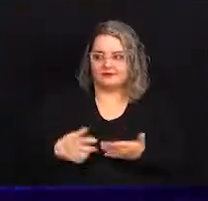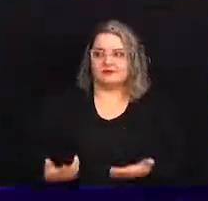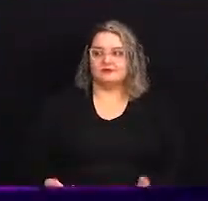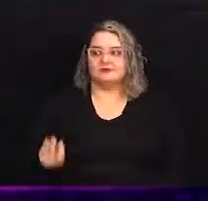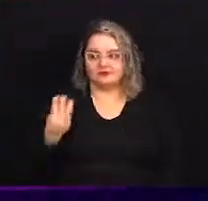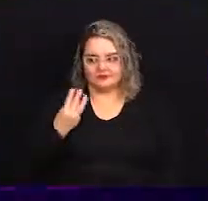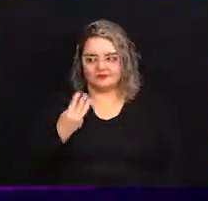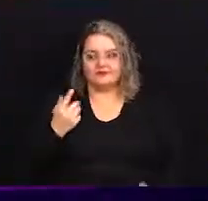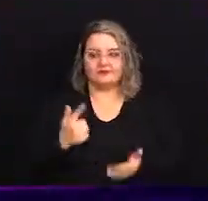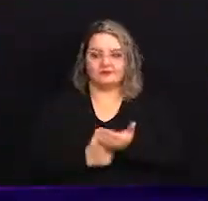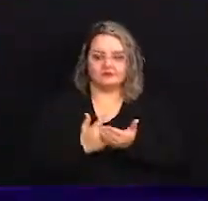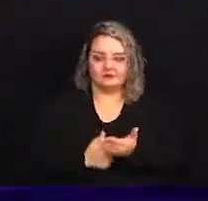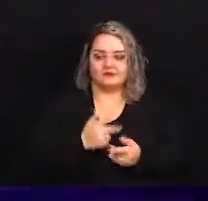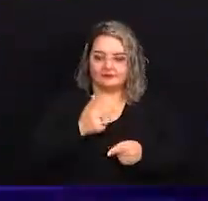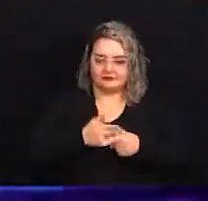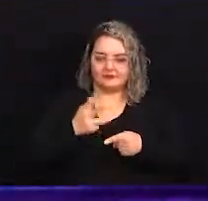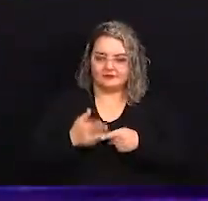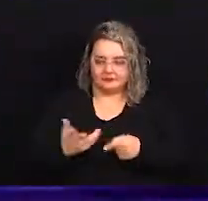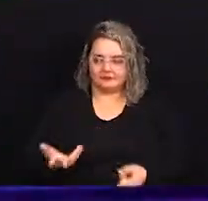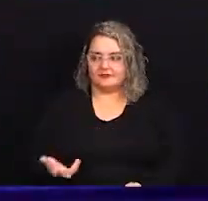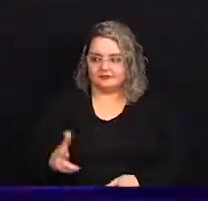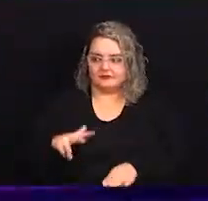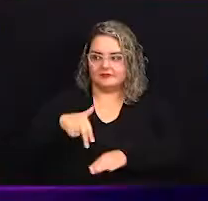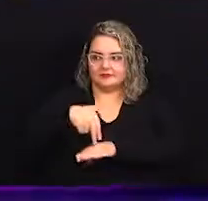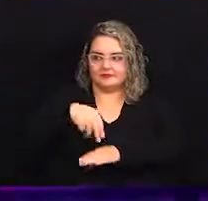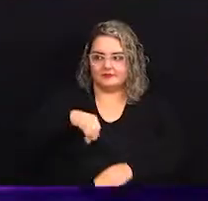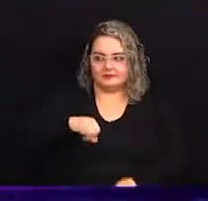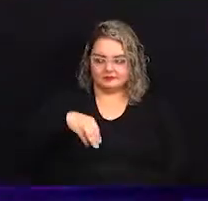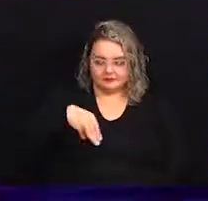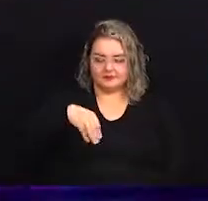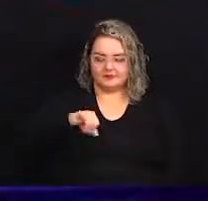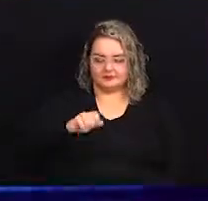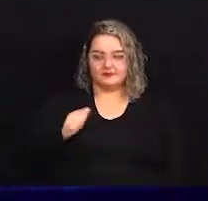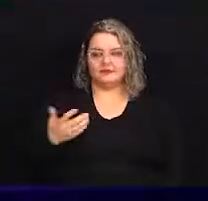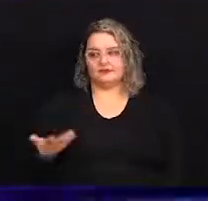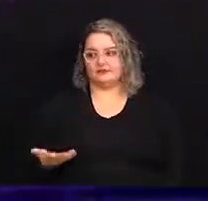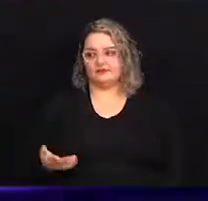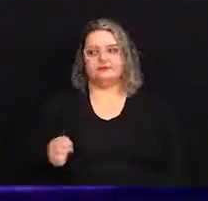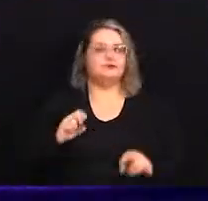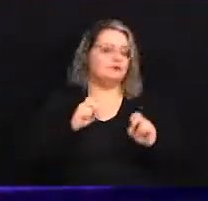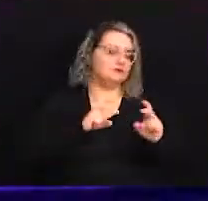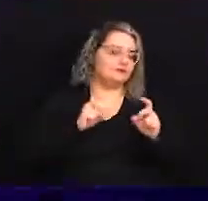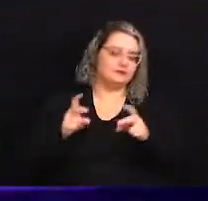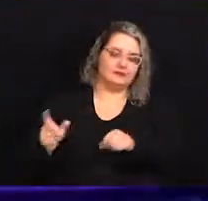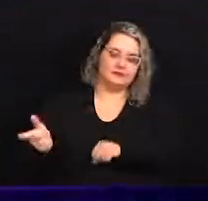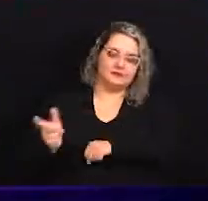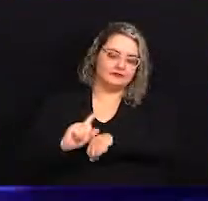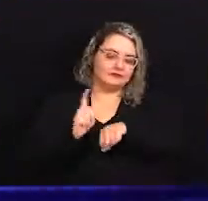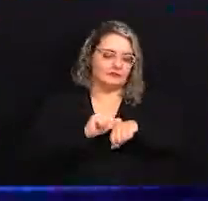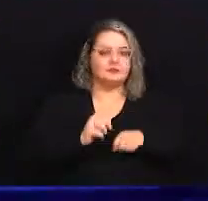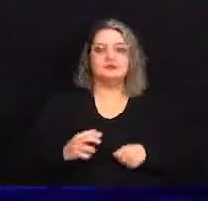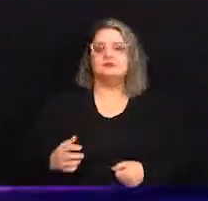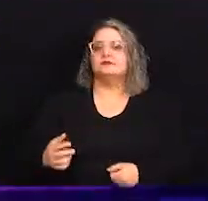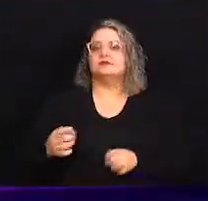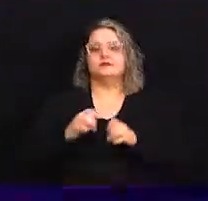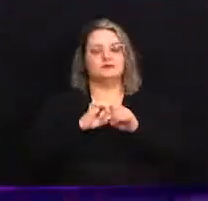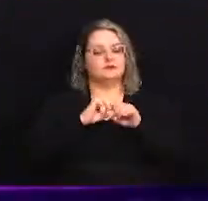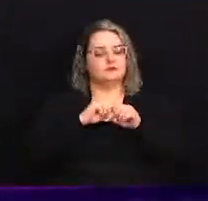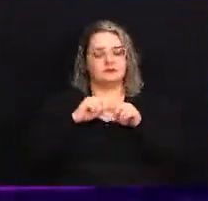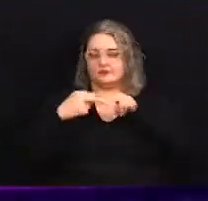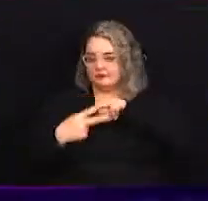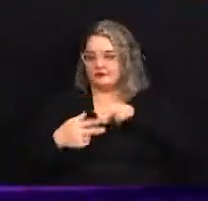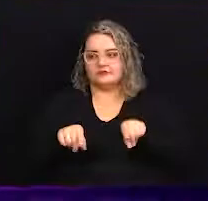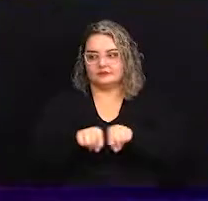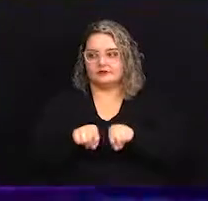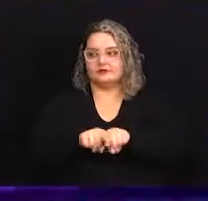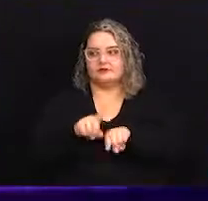esse ano o 3º livro dessa série. A personagem é a Mia. Eles estão vendendo em todas as livrarias, online também.